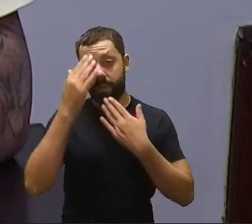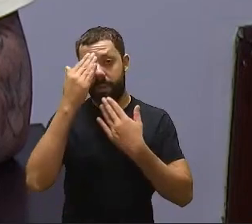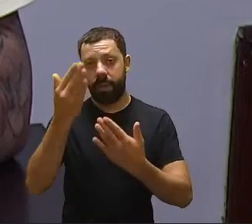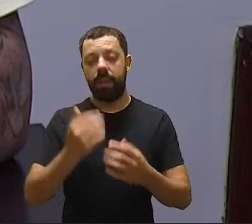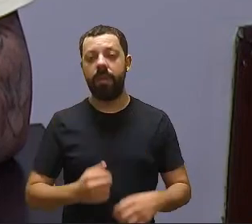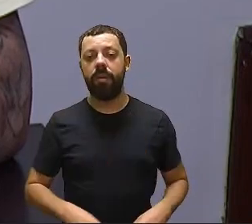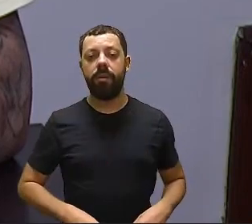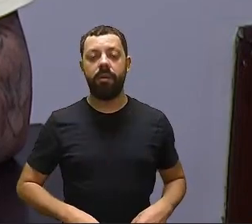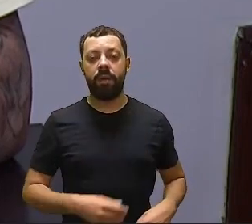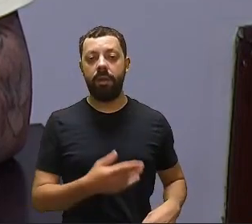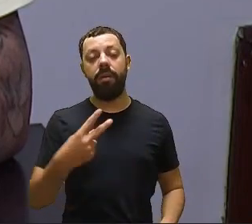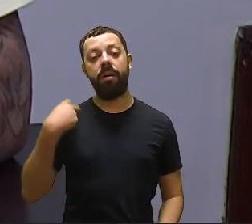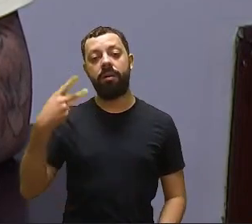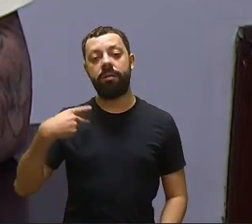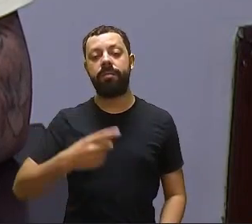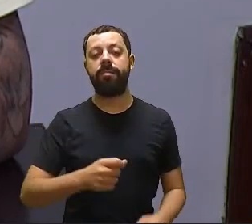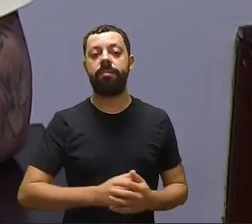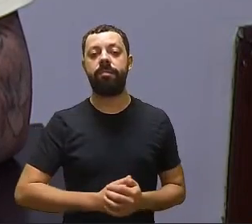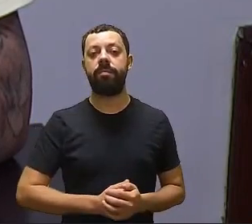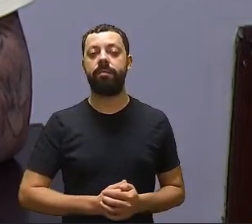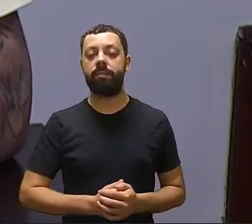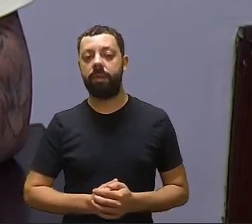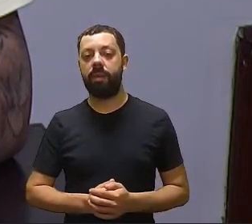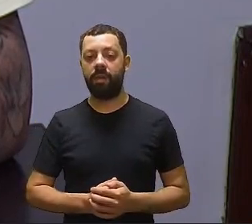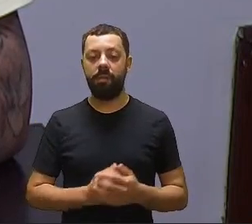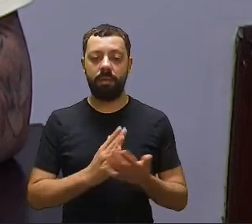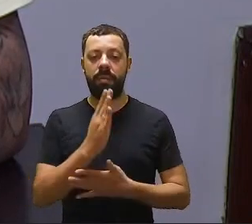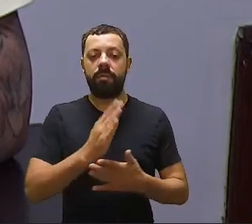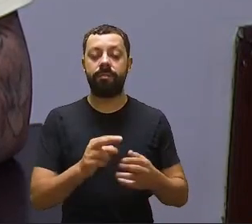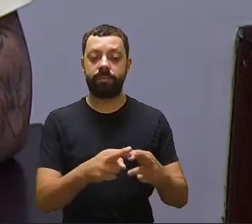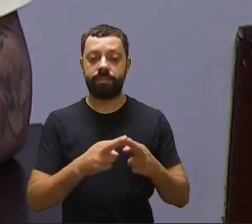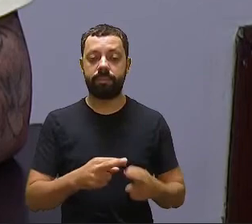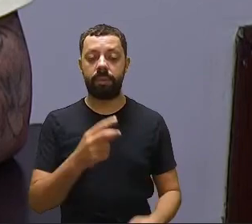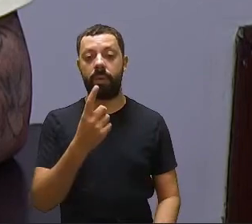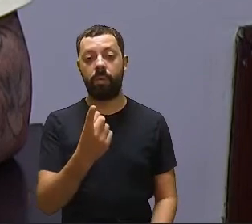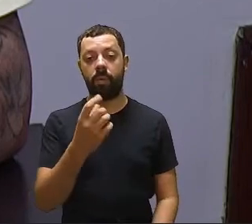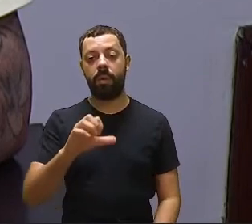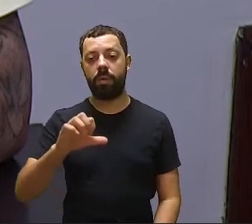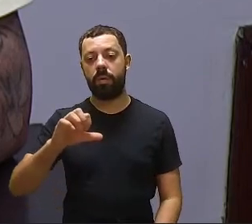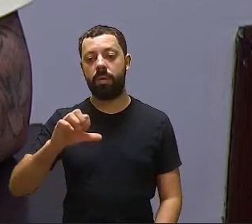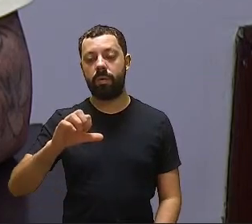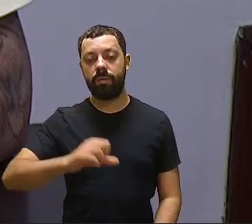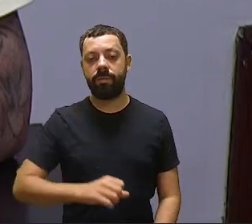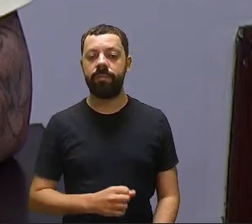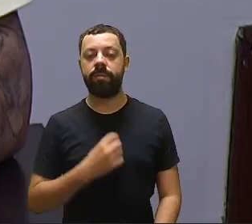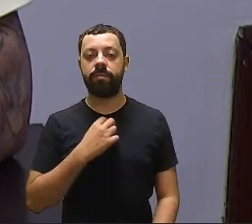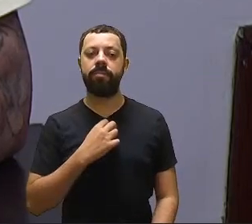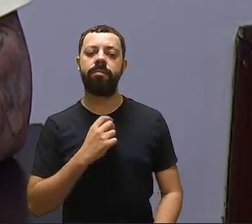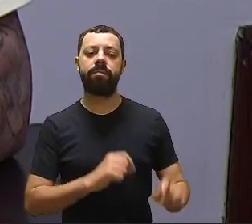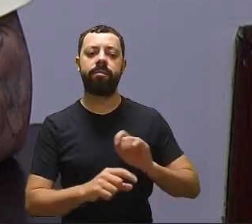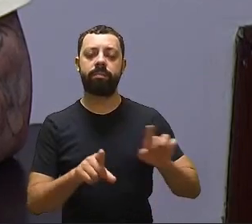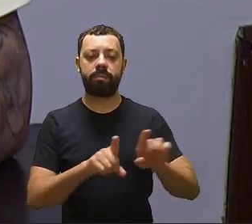agradecer a todos os vereadores e vereadoras pela aprovação do requerimento 149,